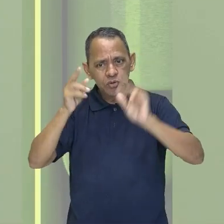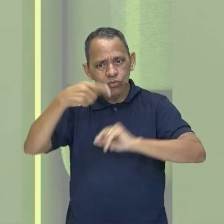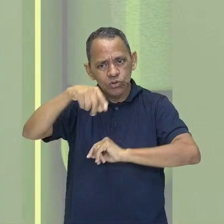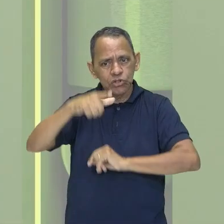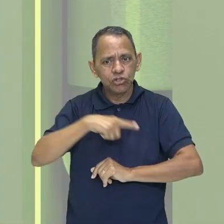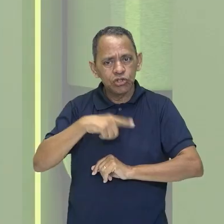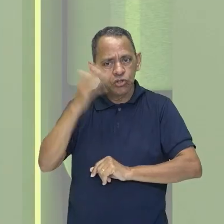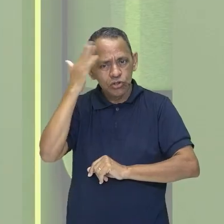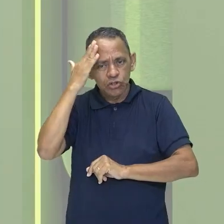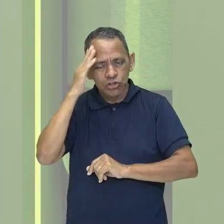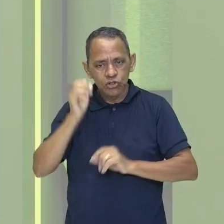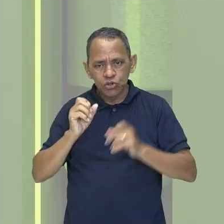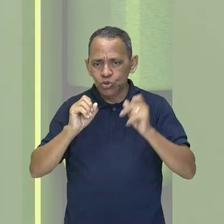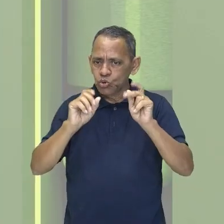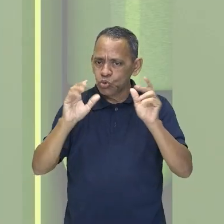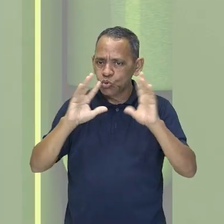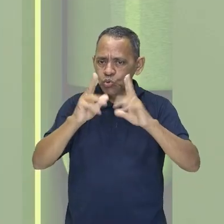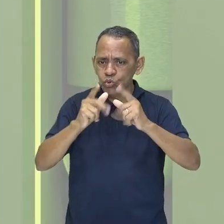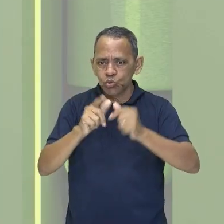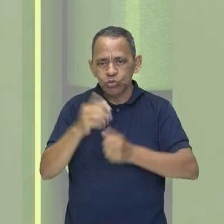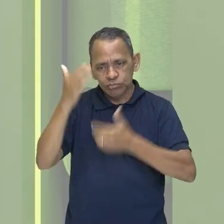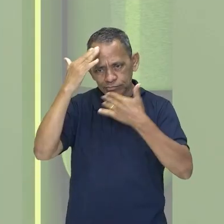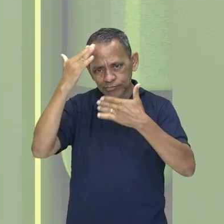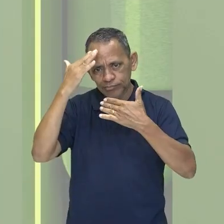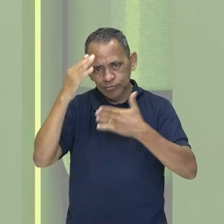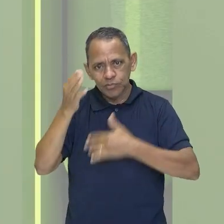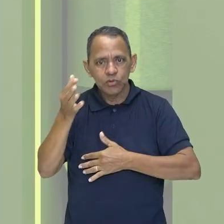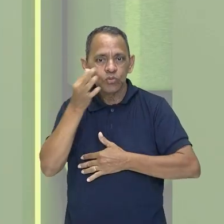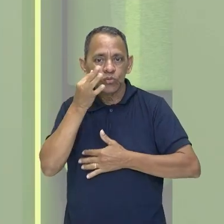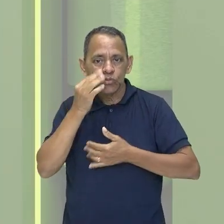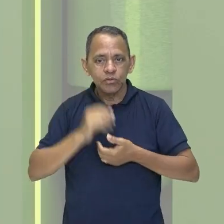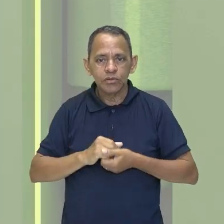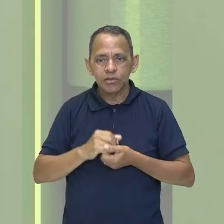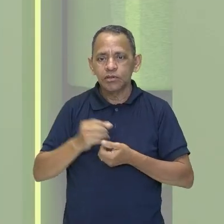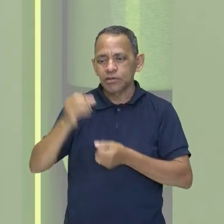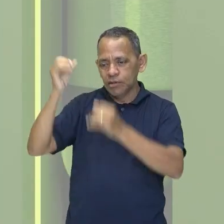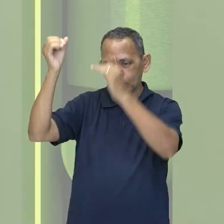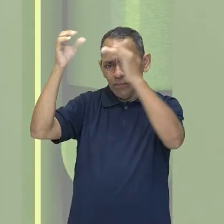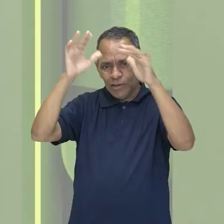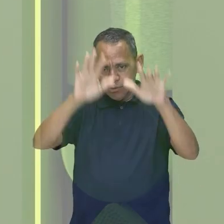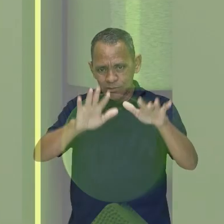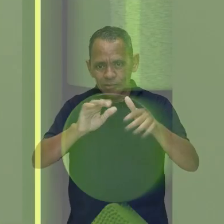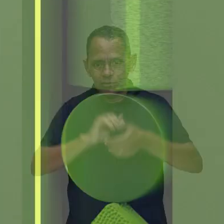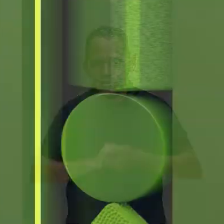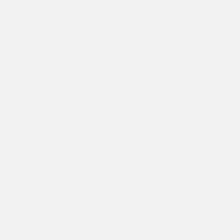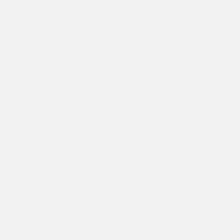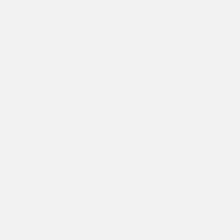tudo direitinho, tá bom? Muito obrigado pela sua presença, que Deus abençoe e até a próxima.